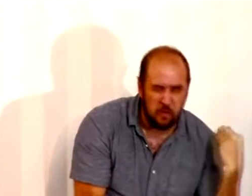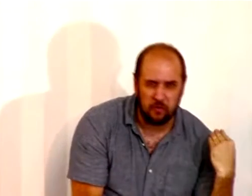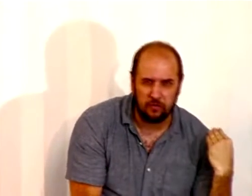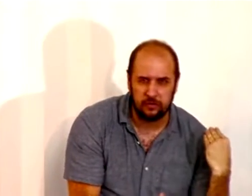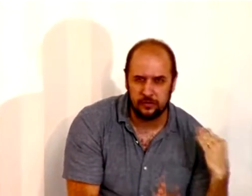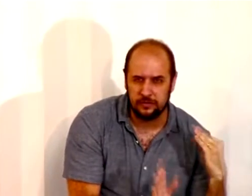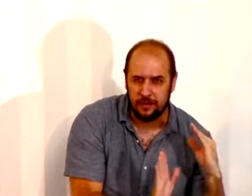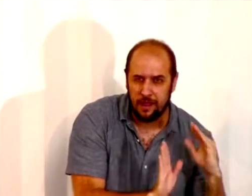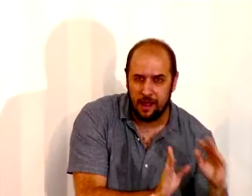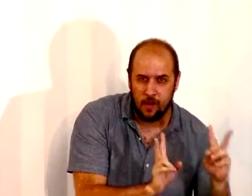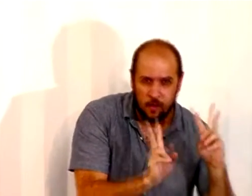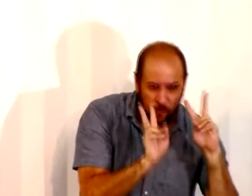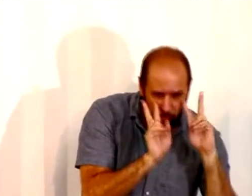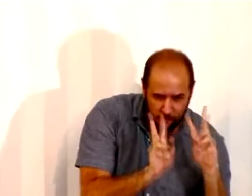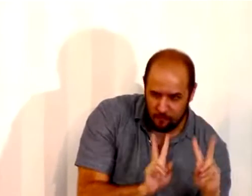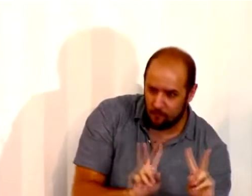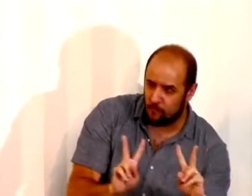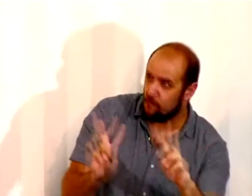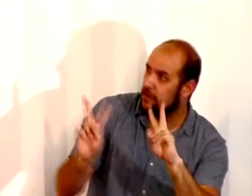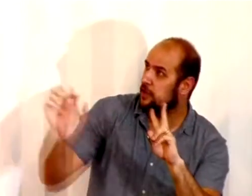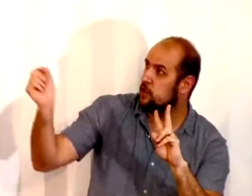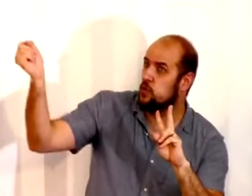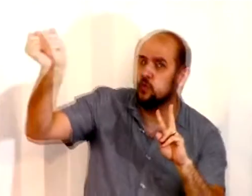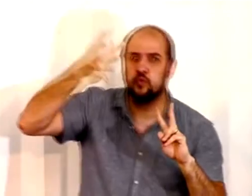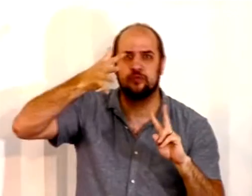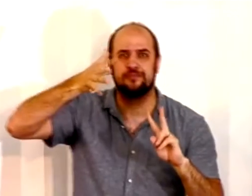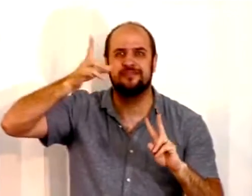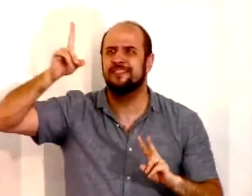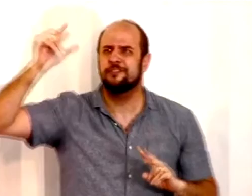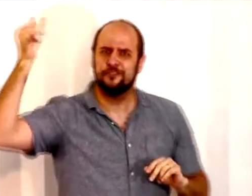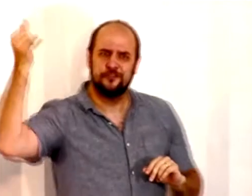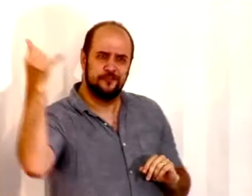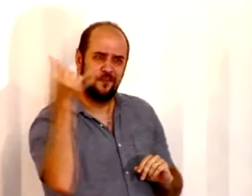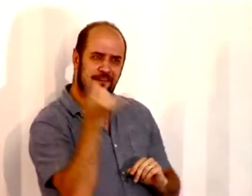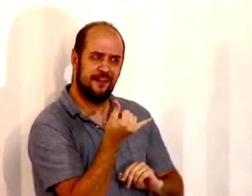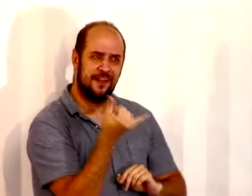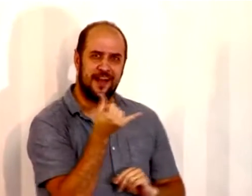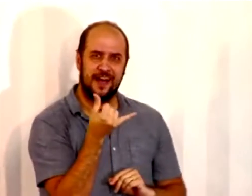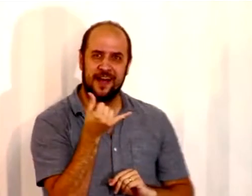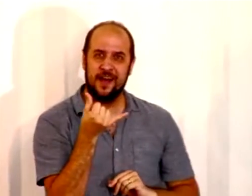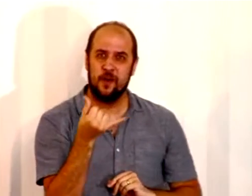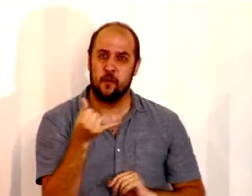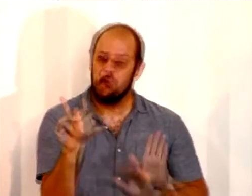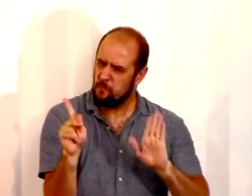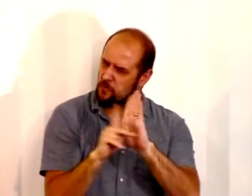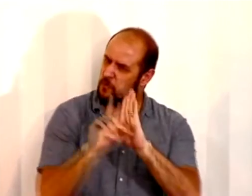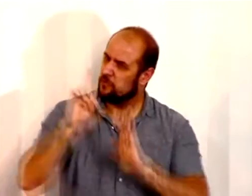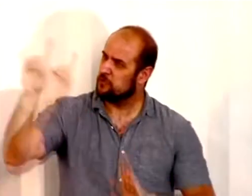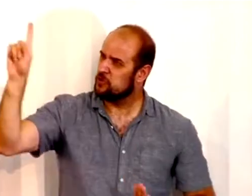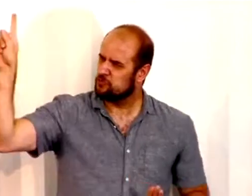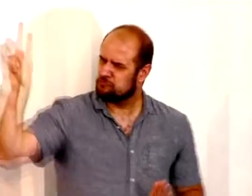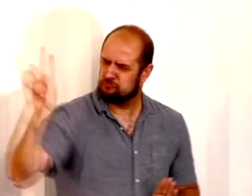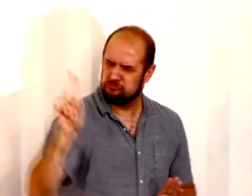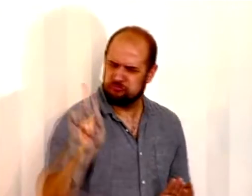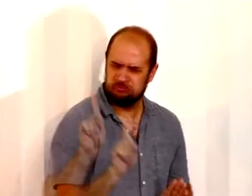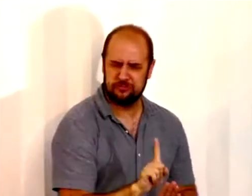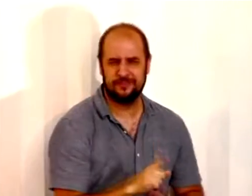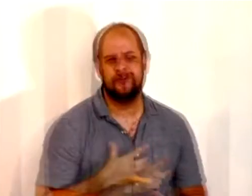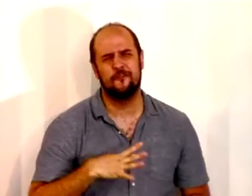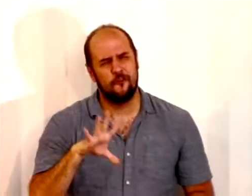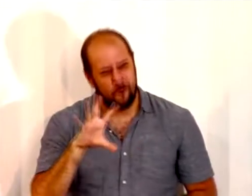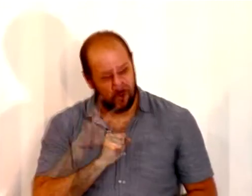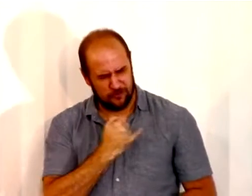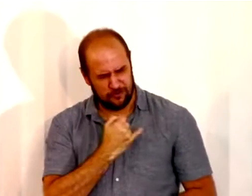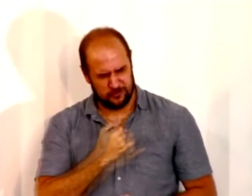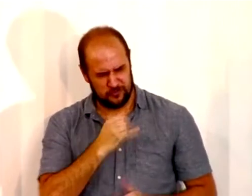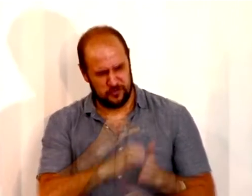agora vai ter contato com a luz, com a palavra de Deus, com a encarnação do Verbo, conforme foi lido já nesta noite. Eu gosto tanto de João